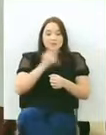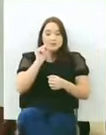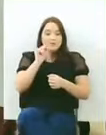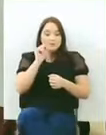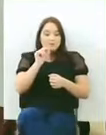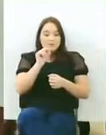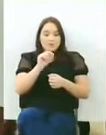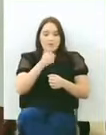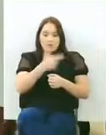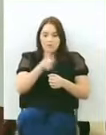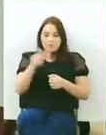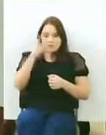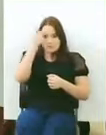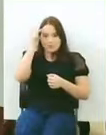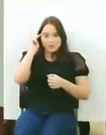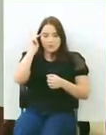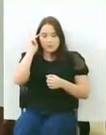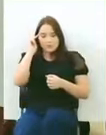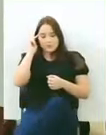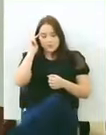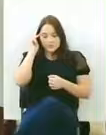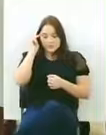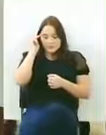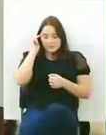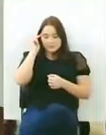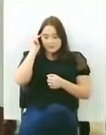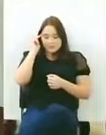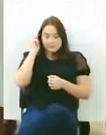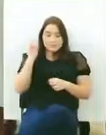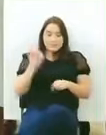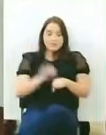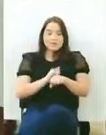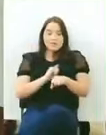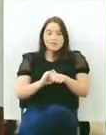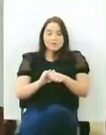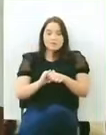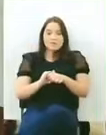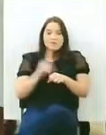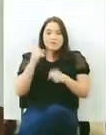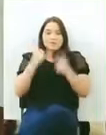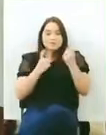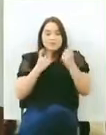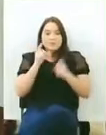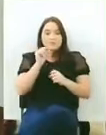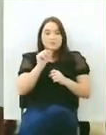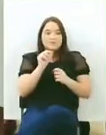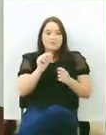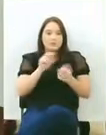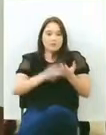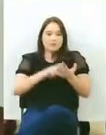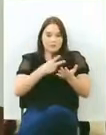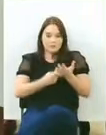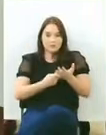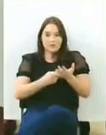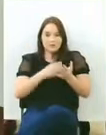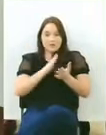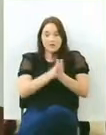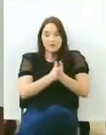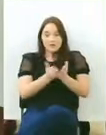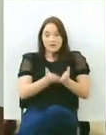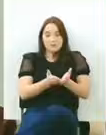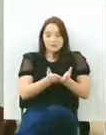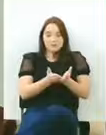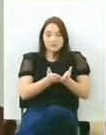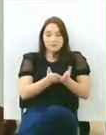entrar de conformidade com. Sempre, quase que invariavelmente, essa expressão é traduzida na Bíblia pela